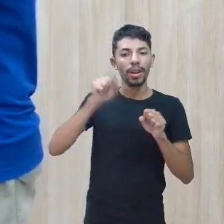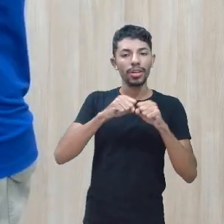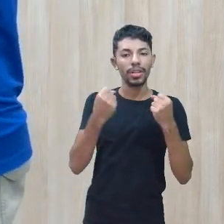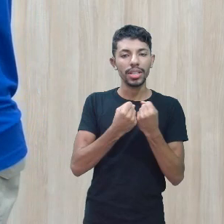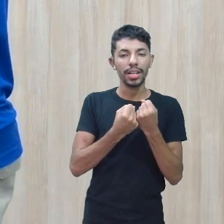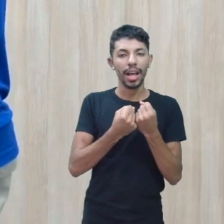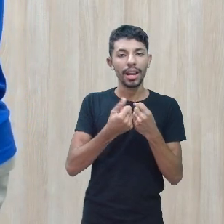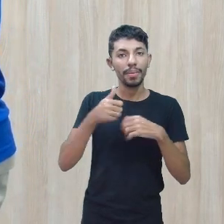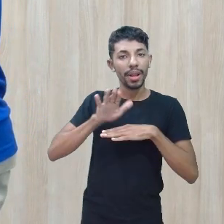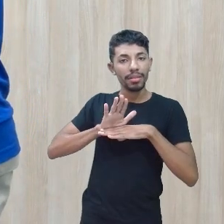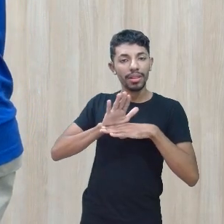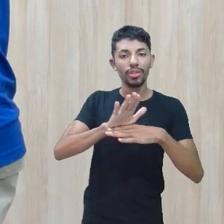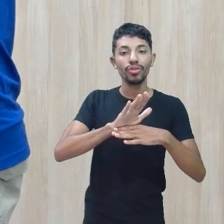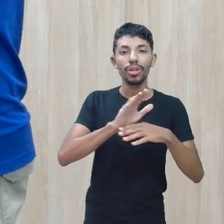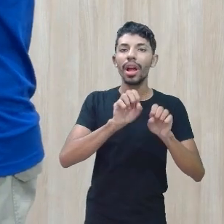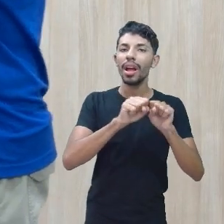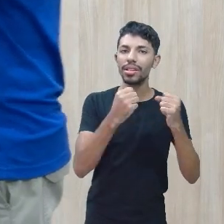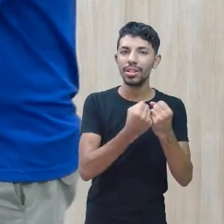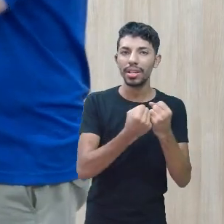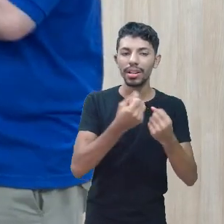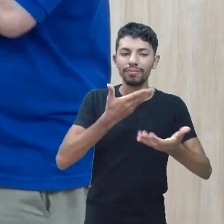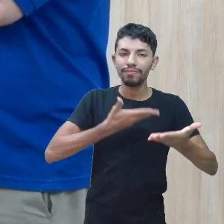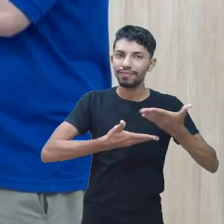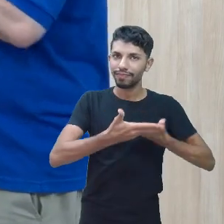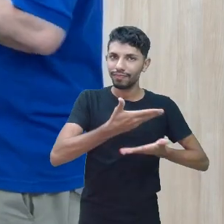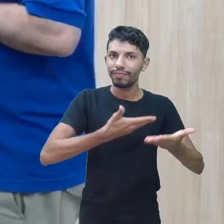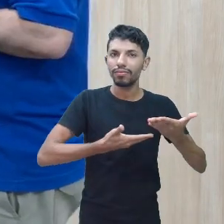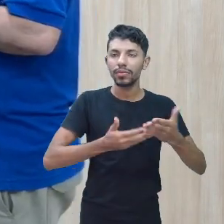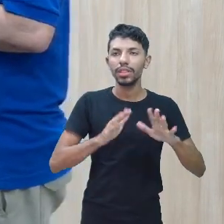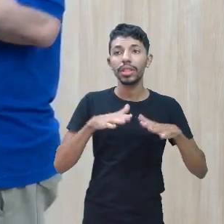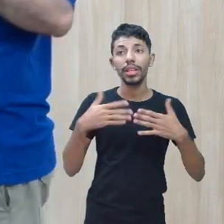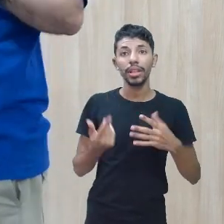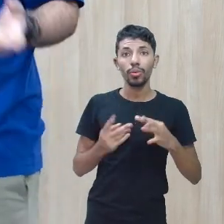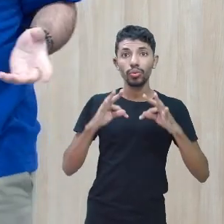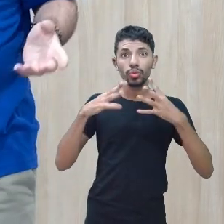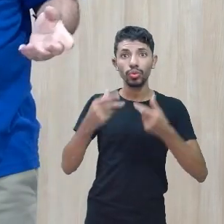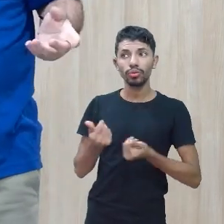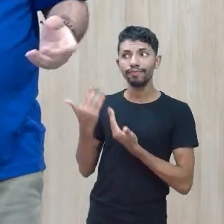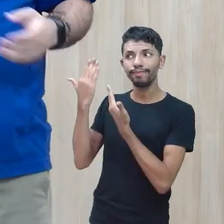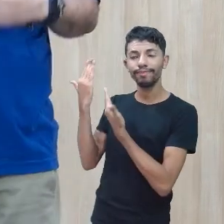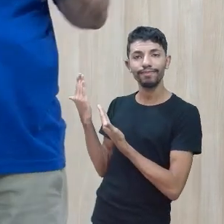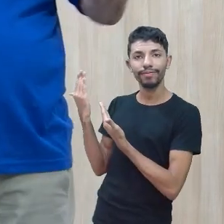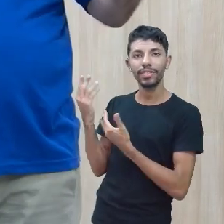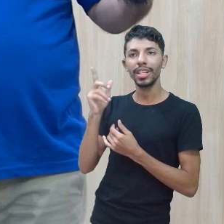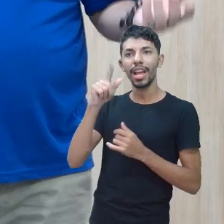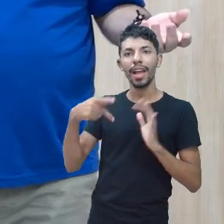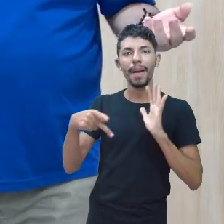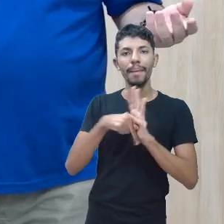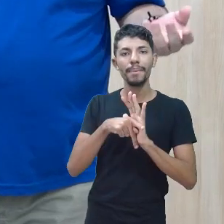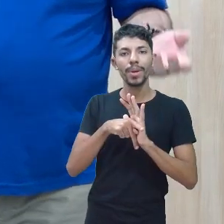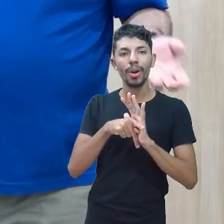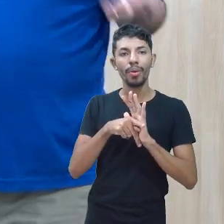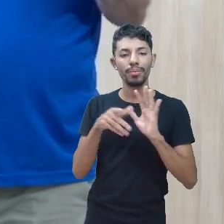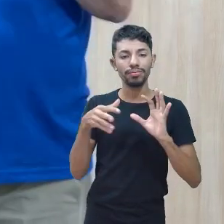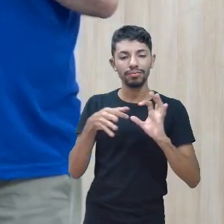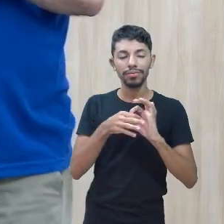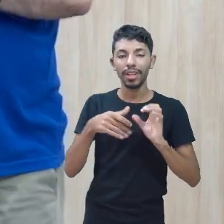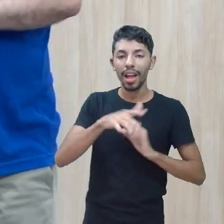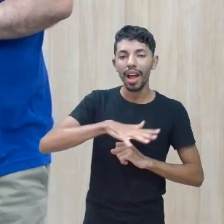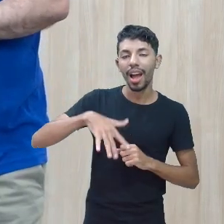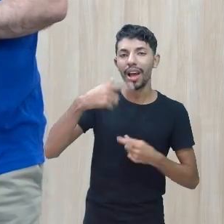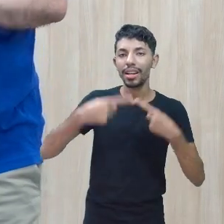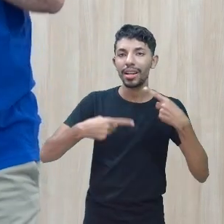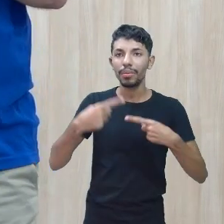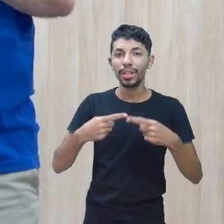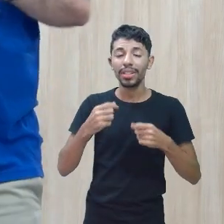tudo isso aqui são questões que estão no campo da política e que muitas vezes a gente não se importa. E quando você não